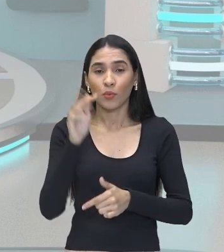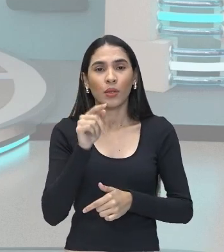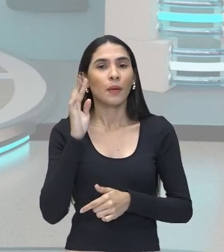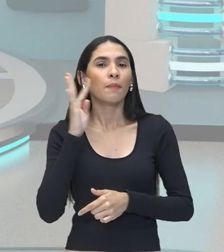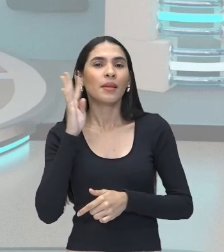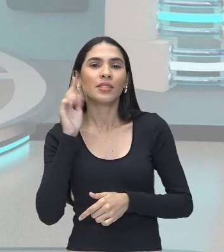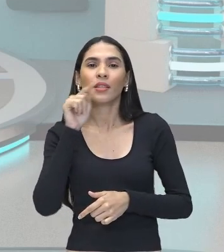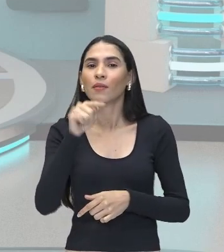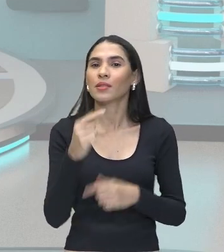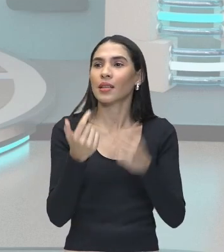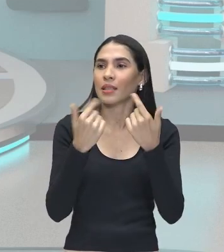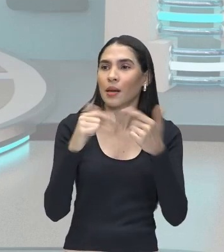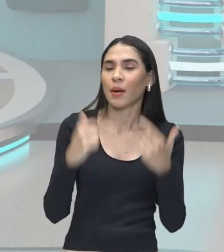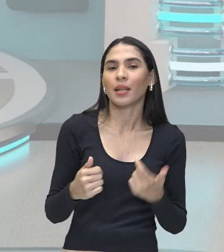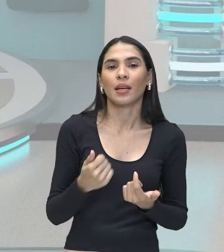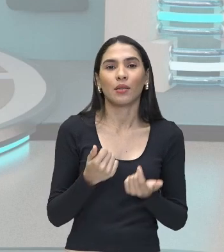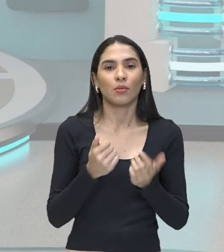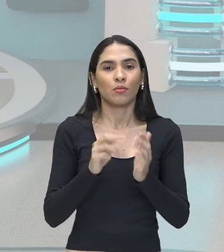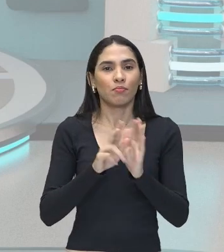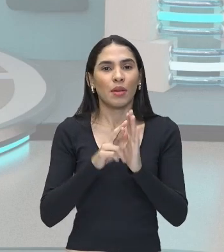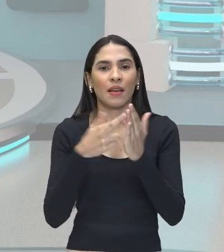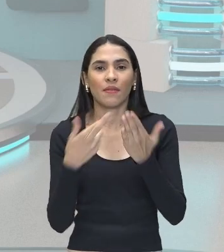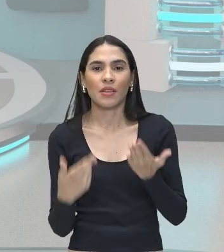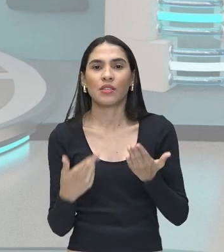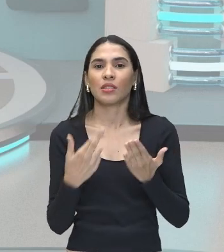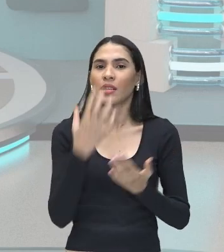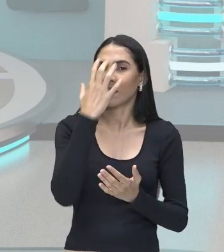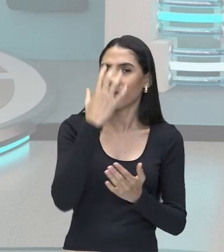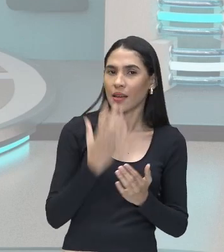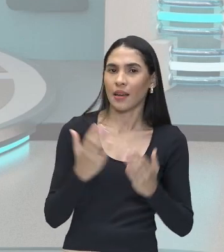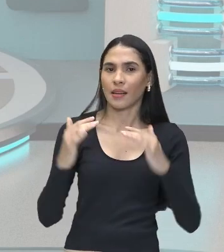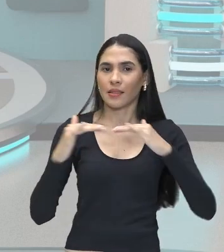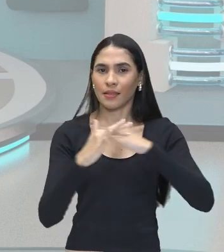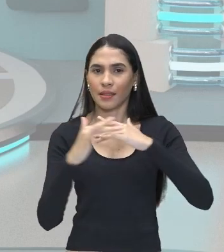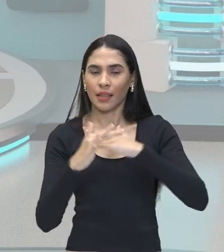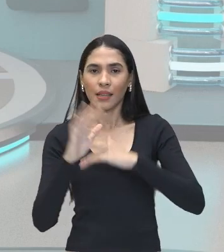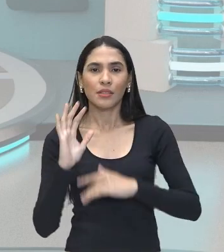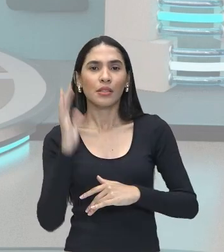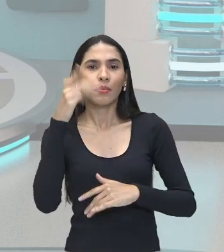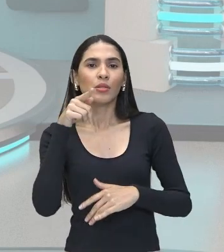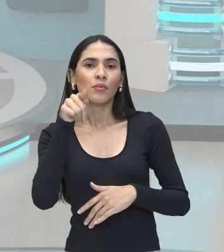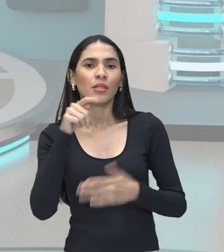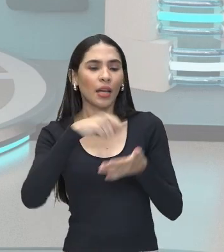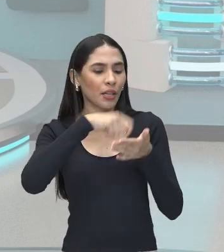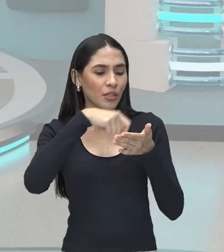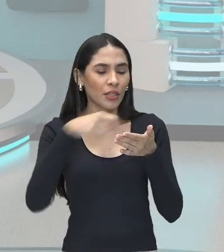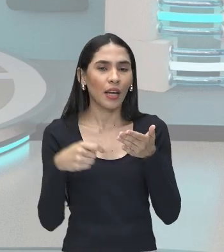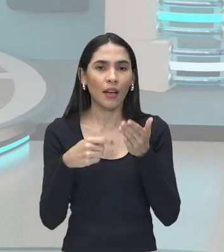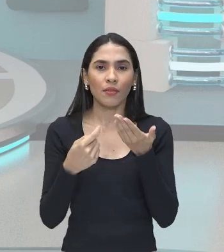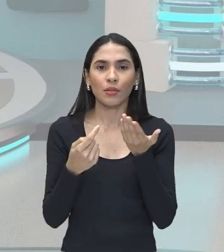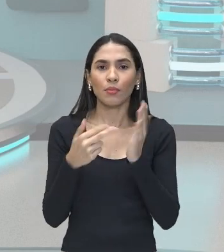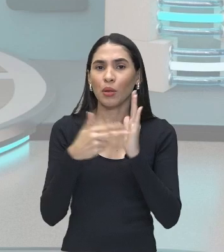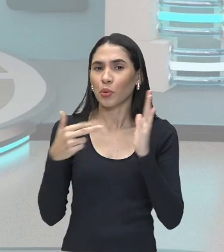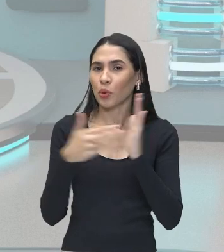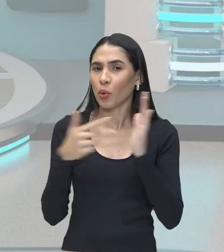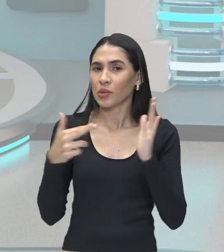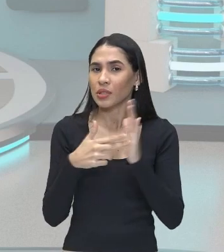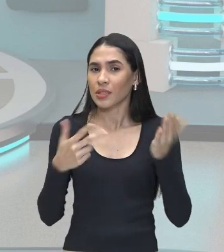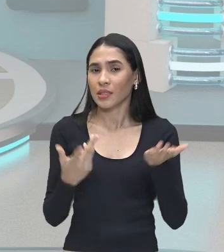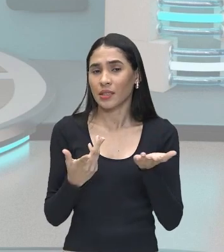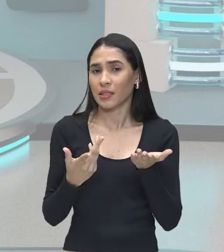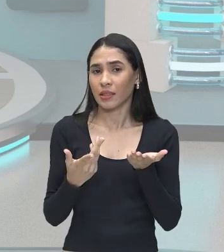um jornal sério na sua cidade e de repente você escreve uma matéria que não segue as